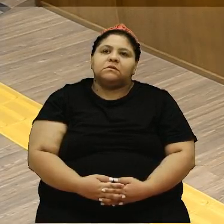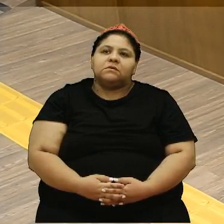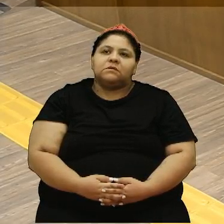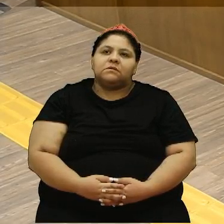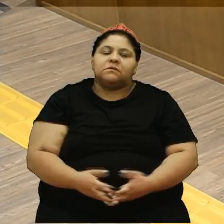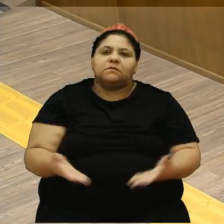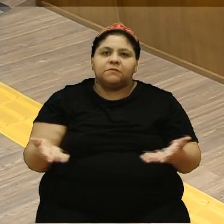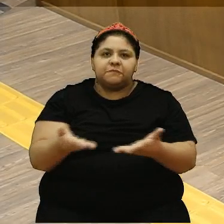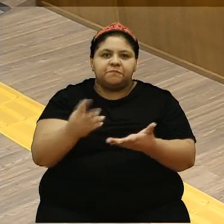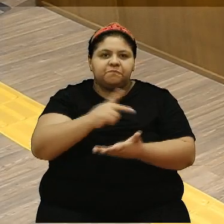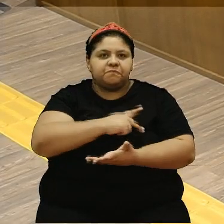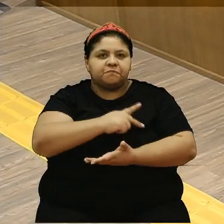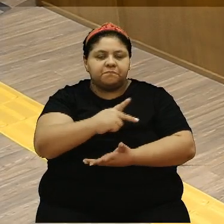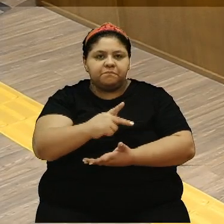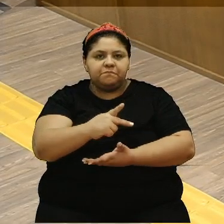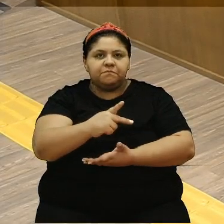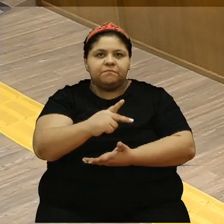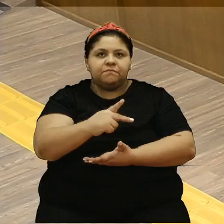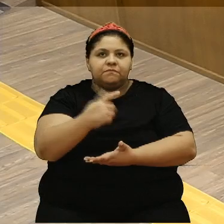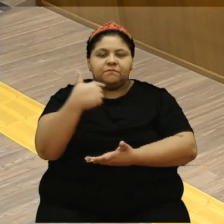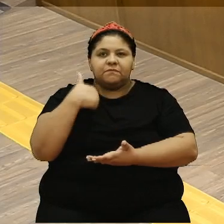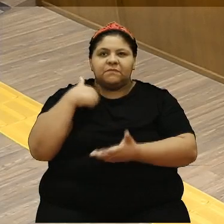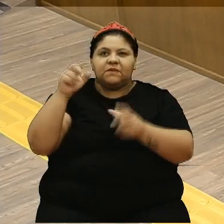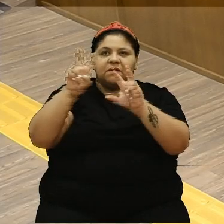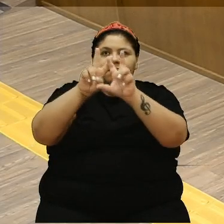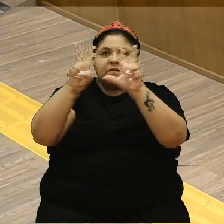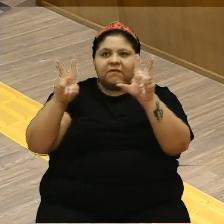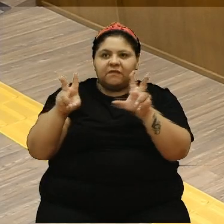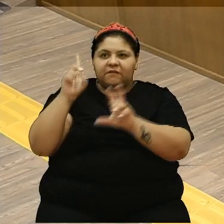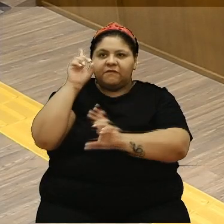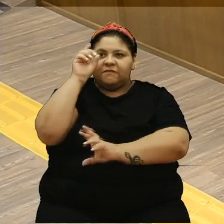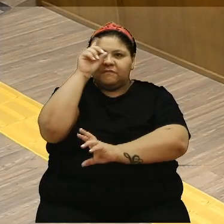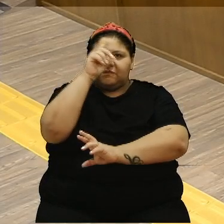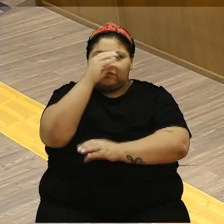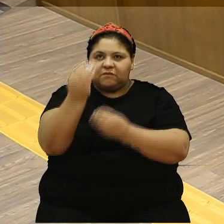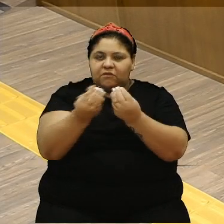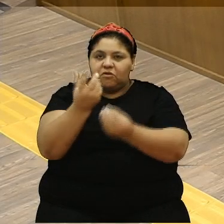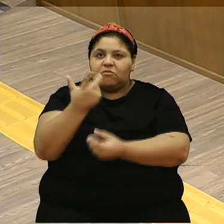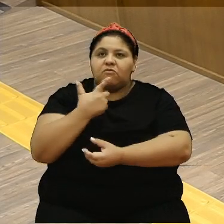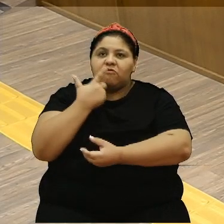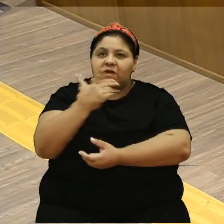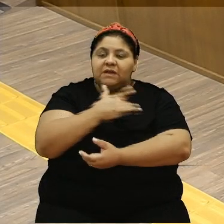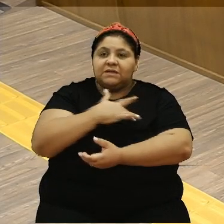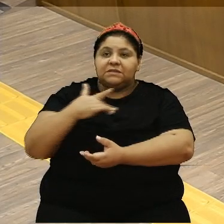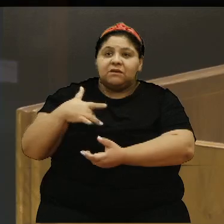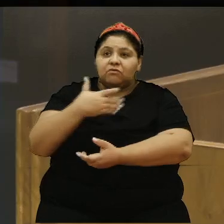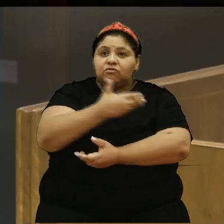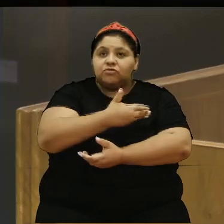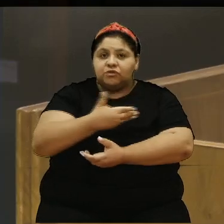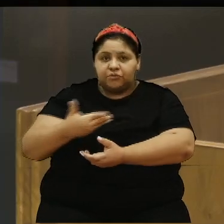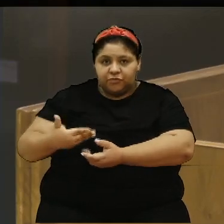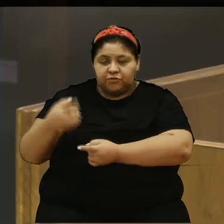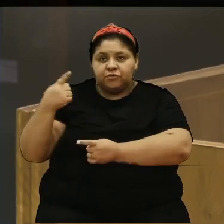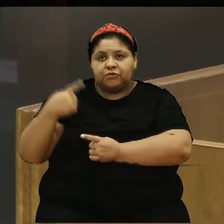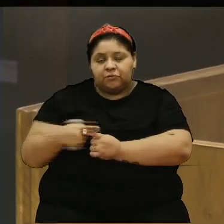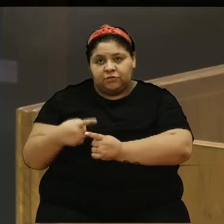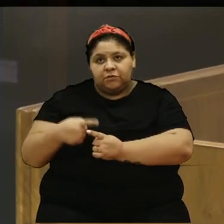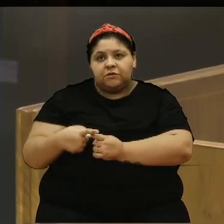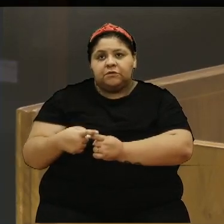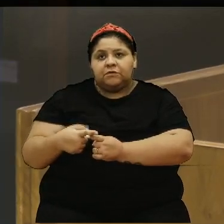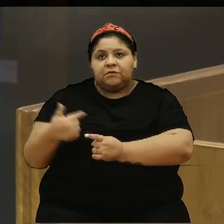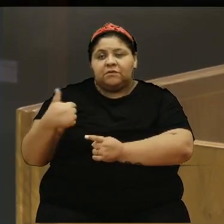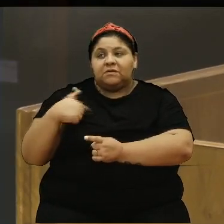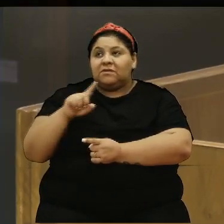Estimado presidente, é um tema extremamente complexo quando se fala de saúde pública, porque ele